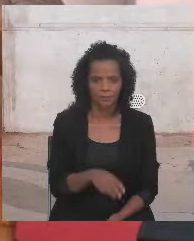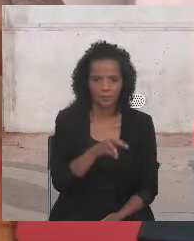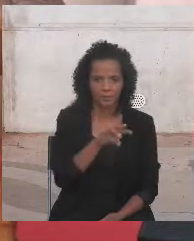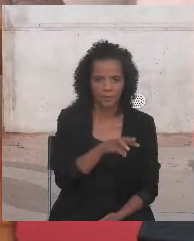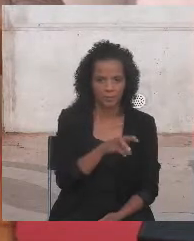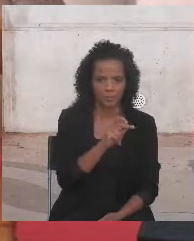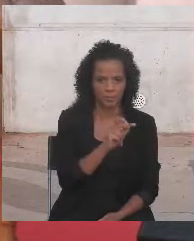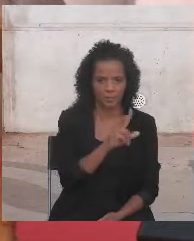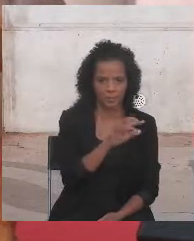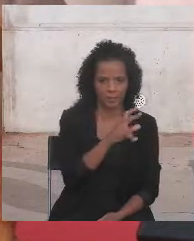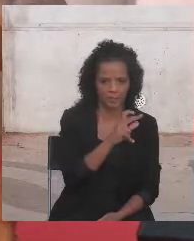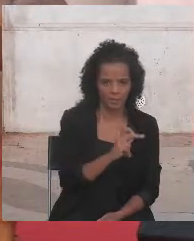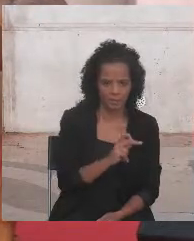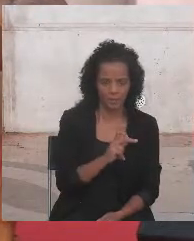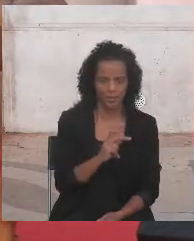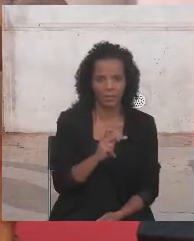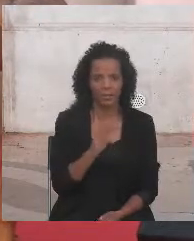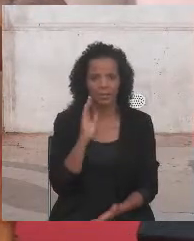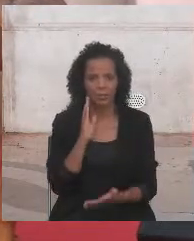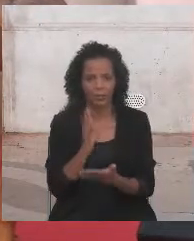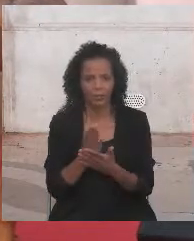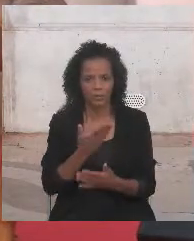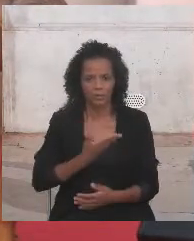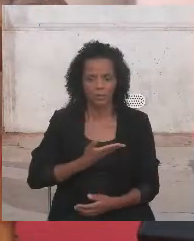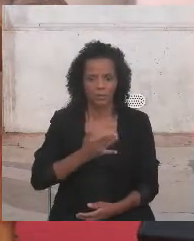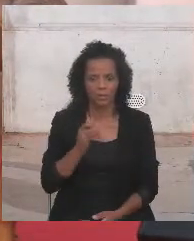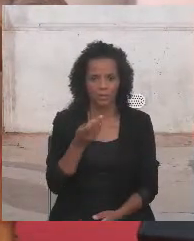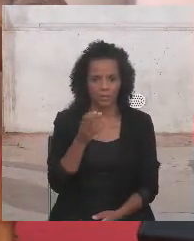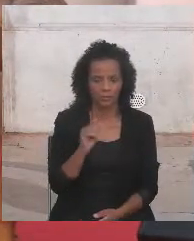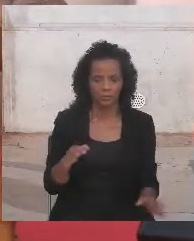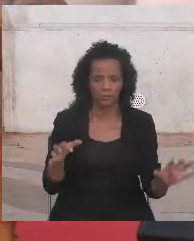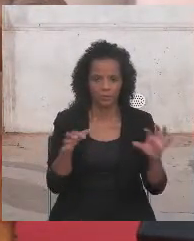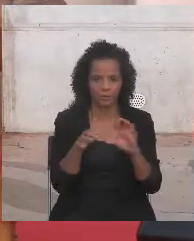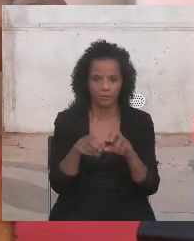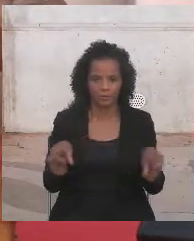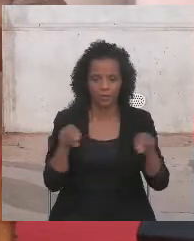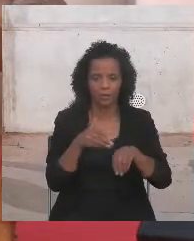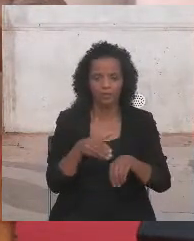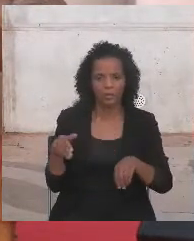Maria Isabel Gonçalves Dias, Coligação Novos Tempos, Lisboa.